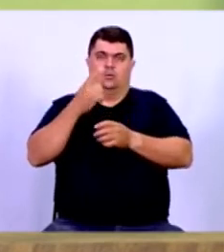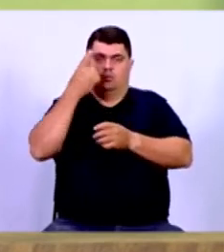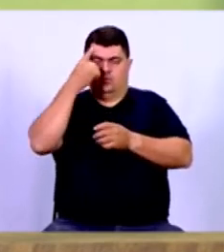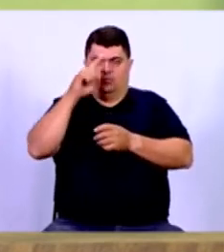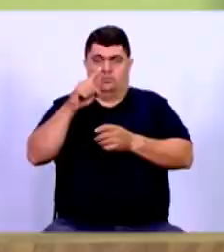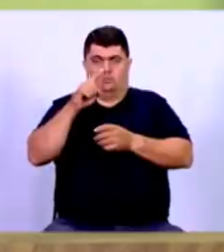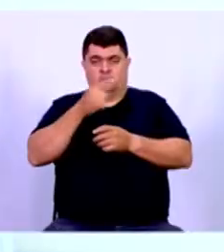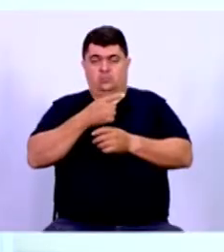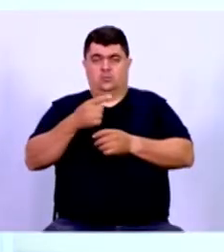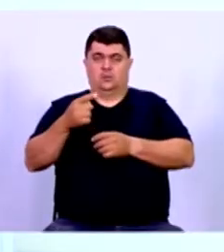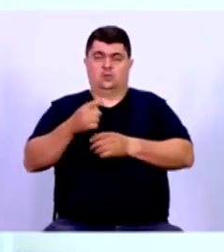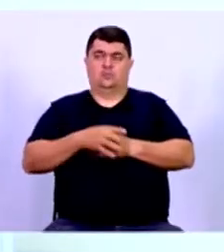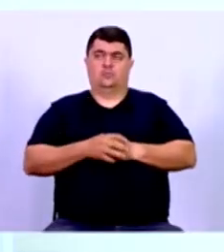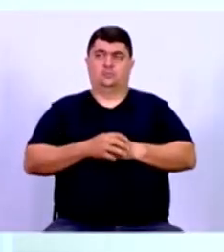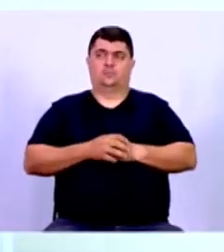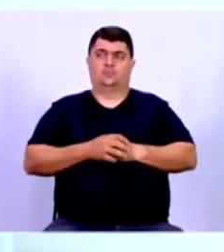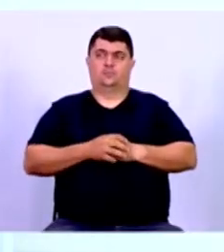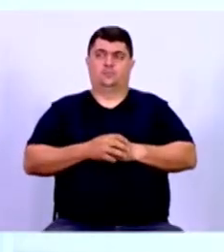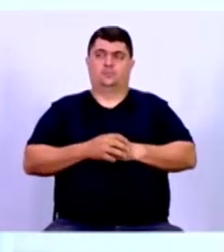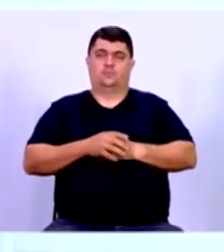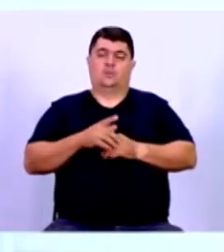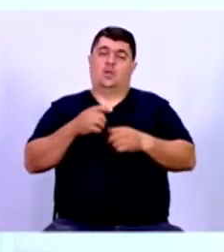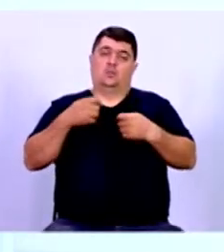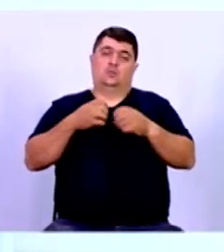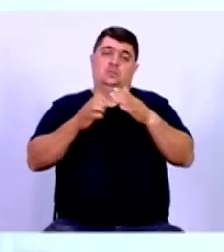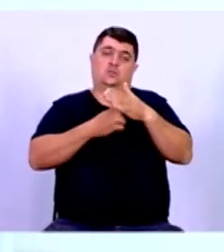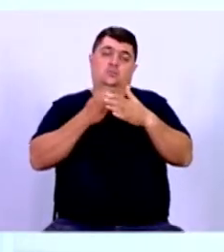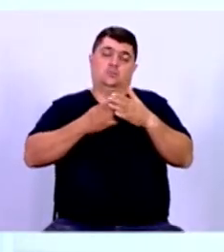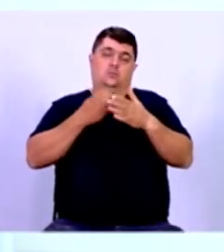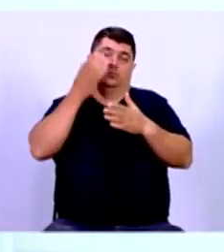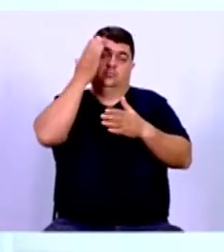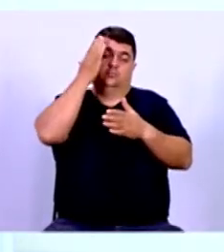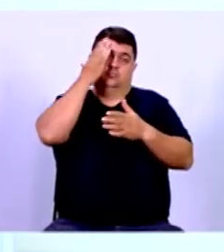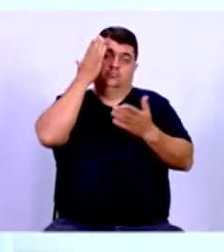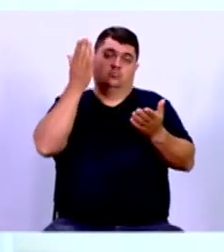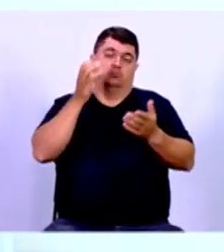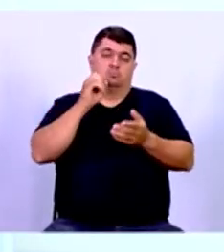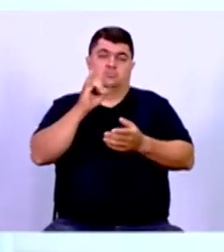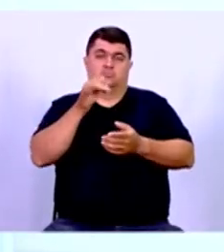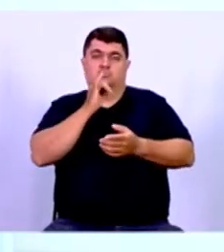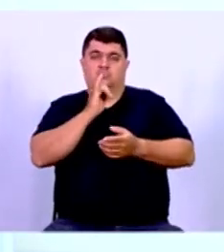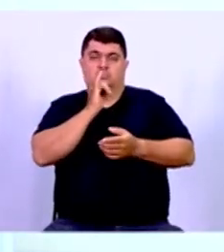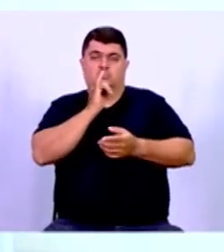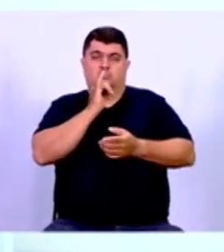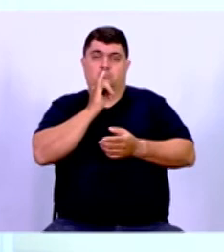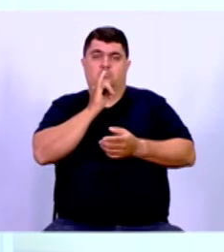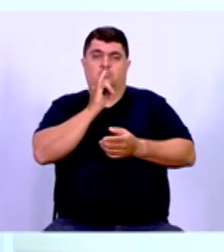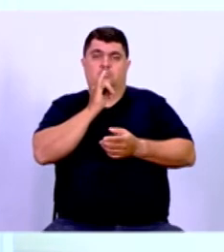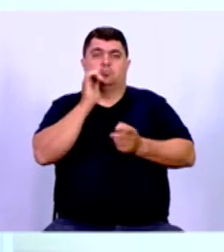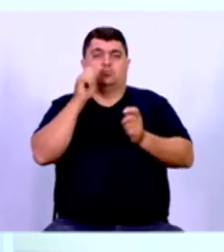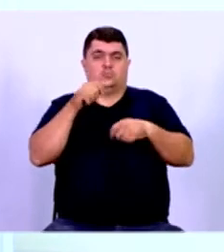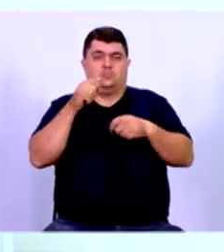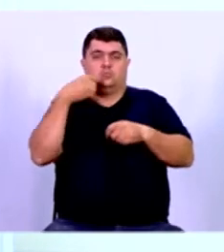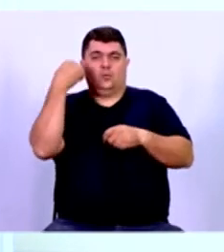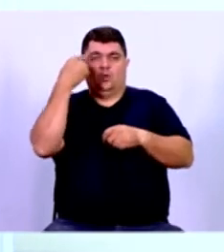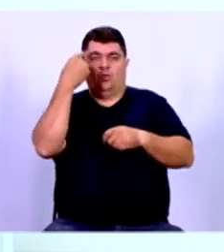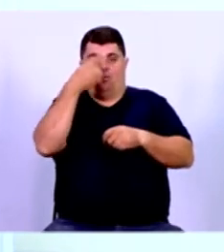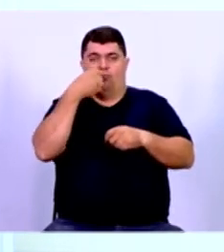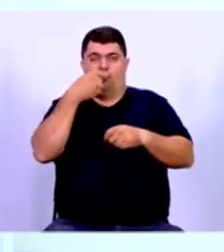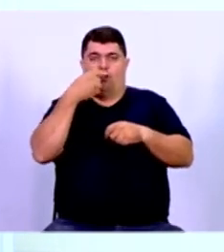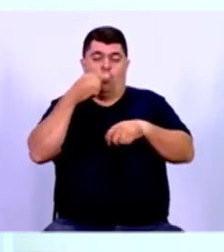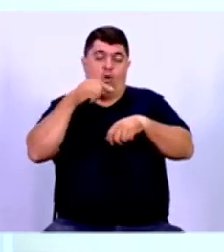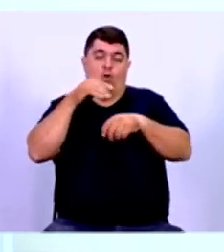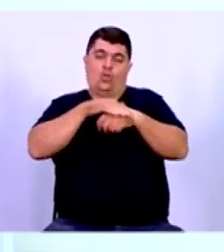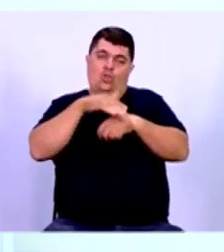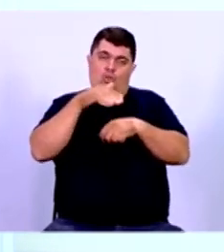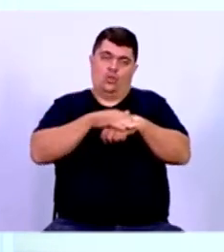por semana? Olha, aí vai depender da empresa concedente. Se ela entender que esse horário noturno, por exemplo,